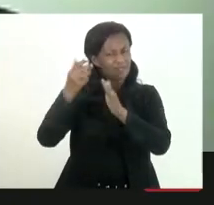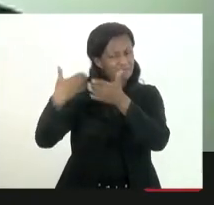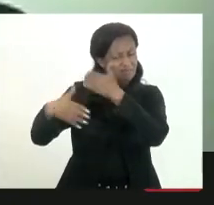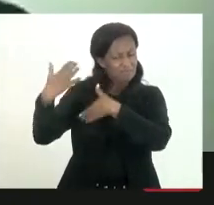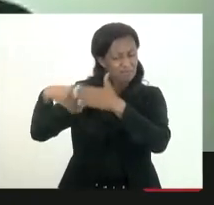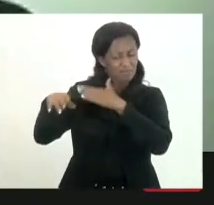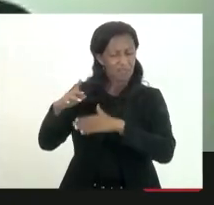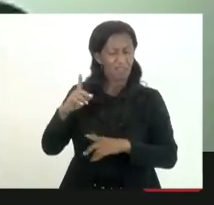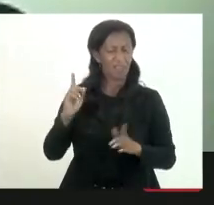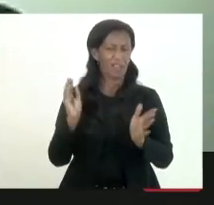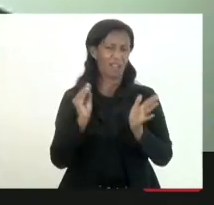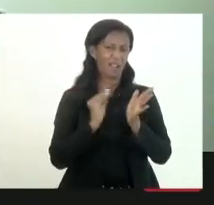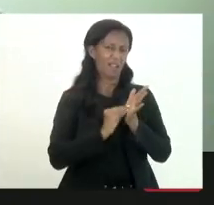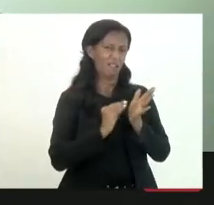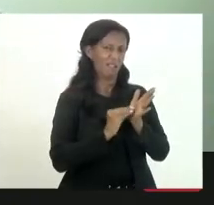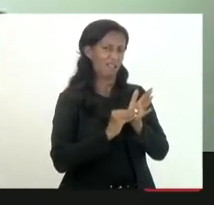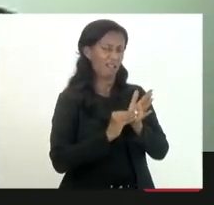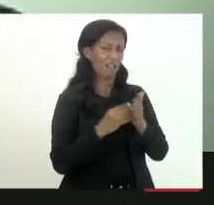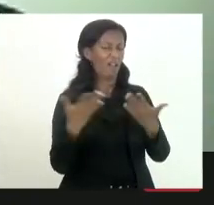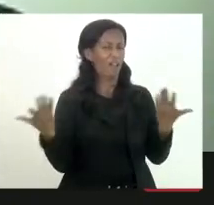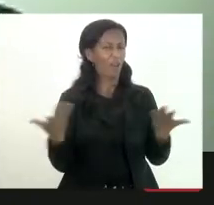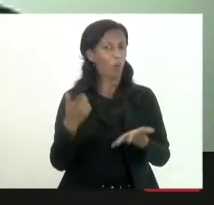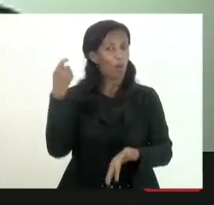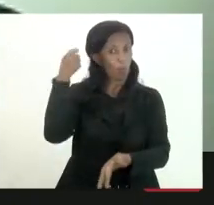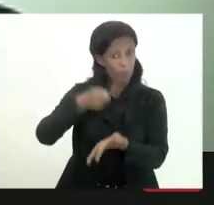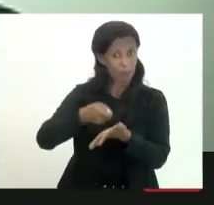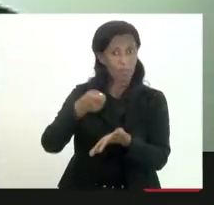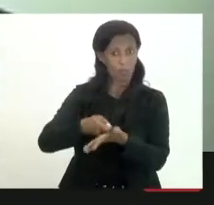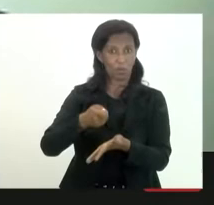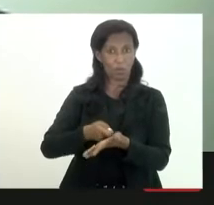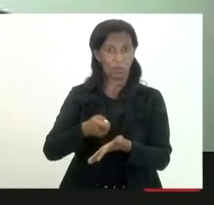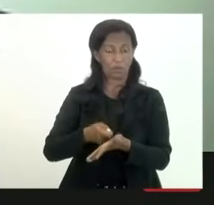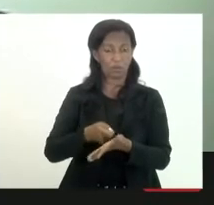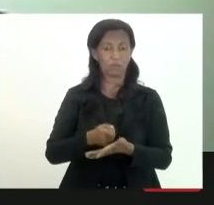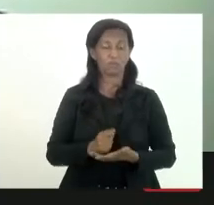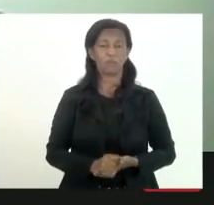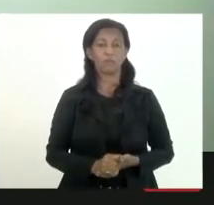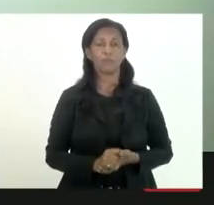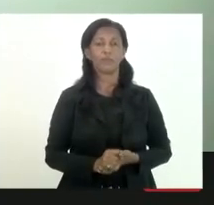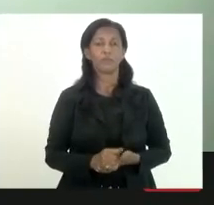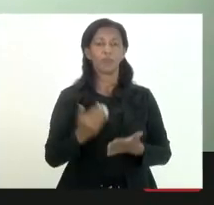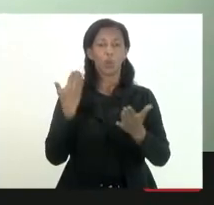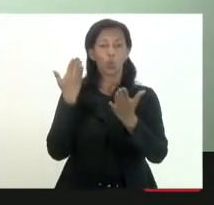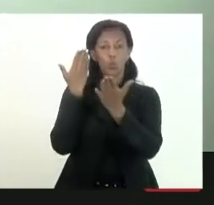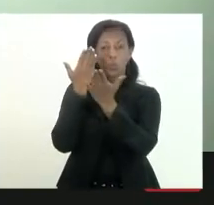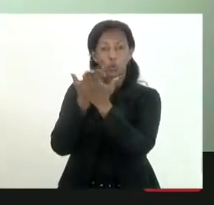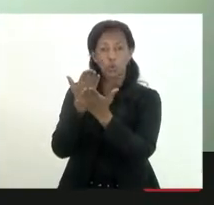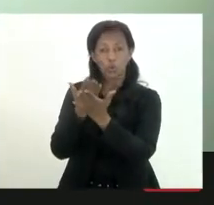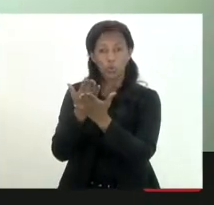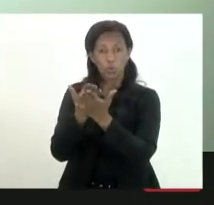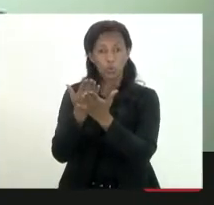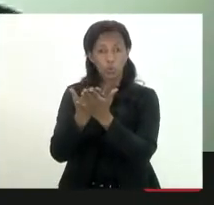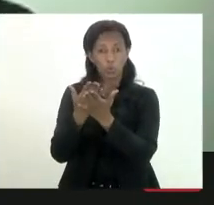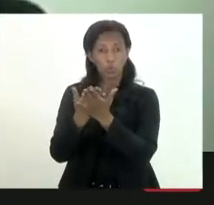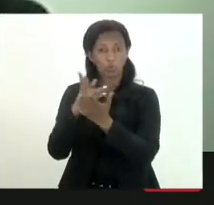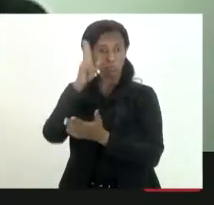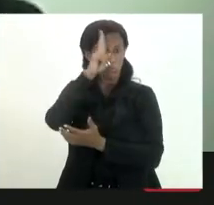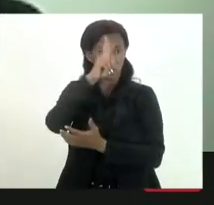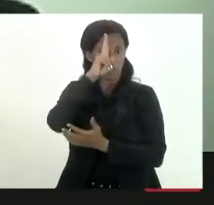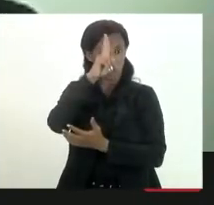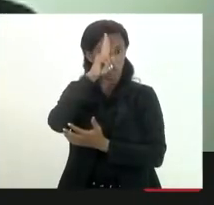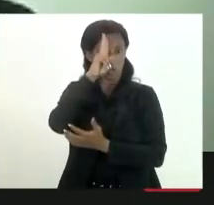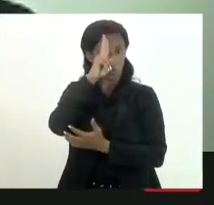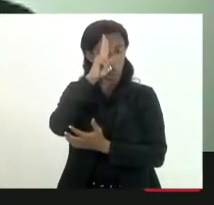era facultativo e agora obrigatório, né? O estudo da história da cultura indígena e a